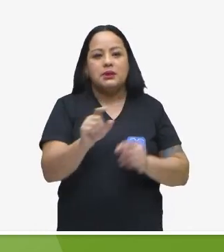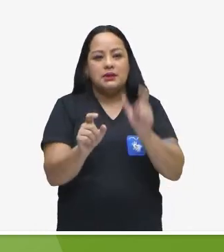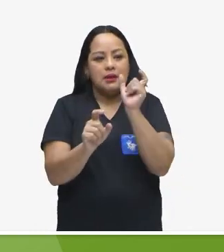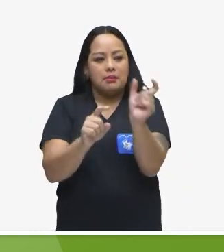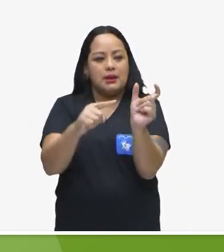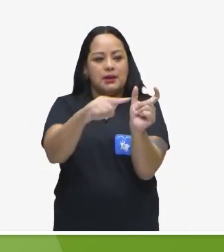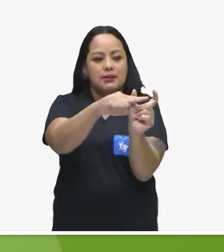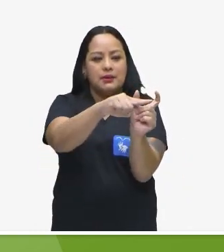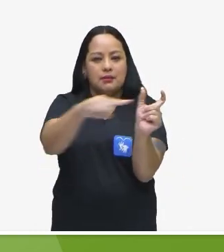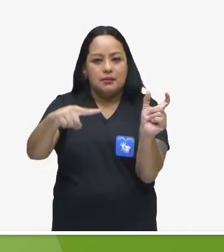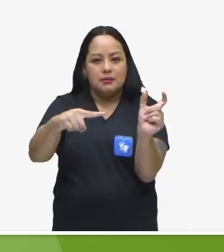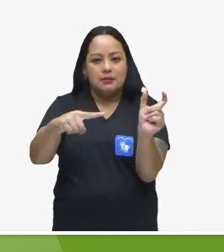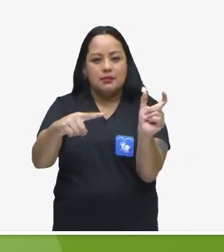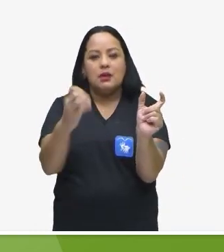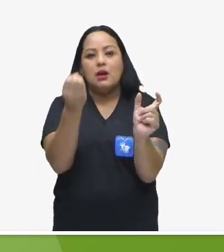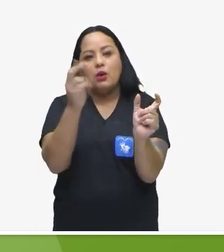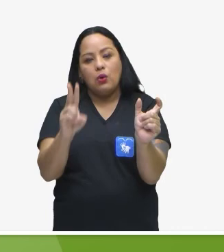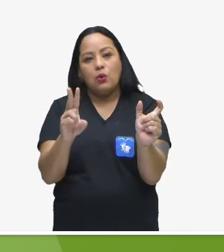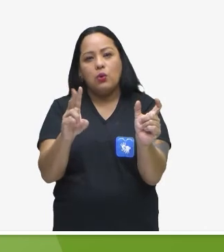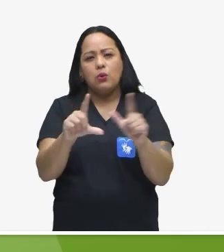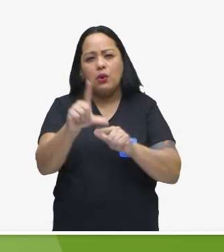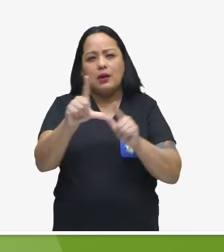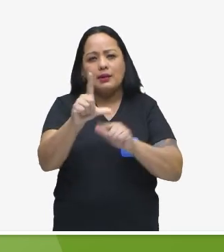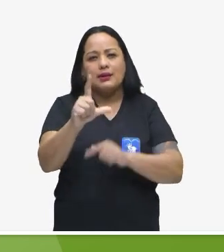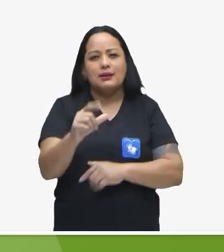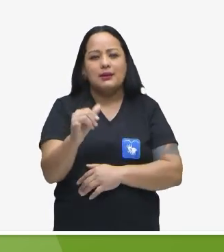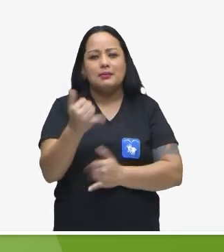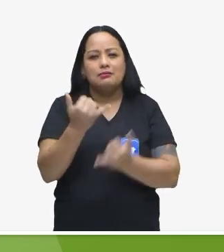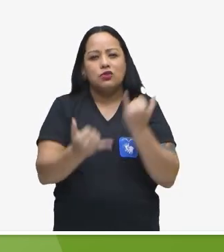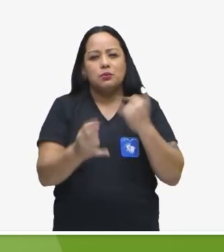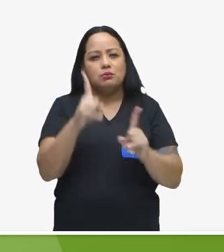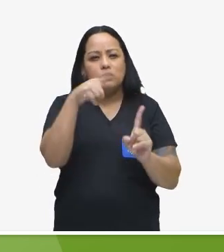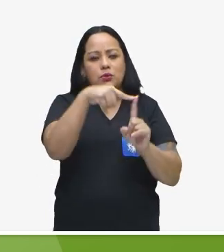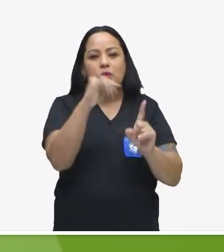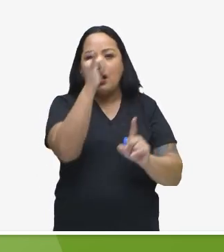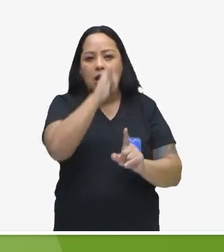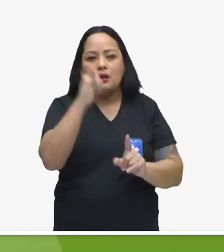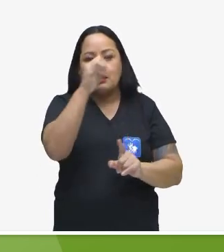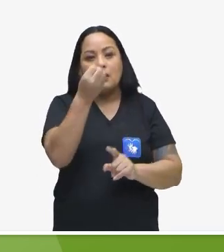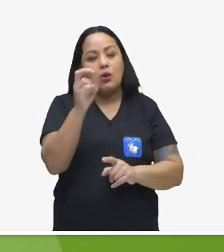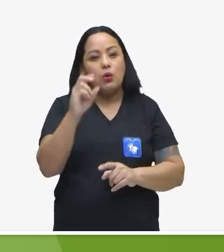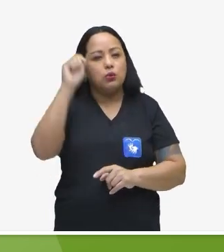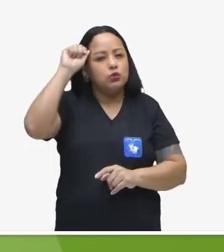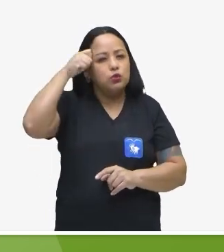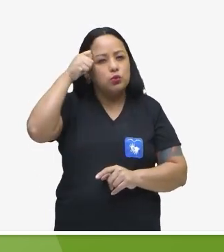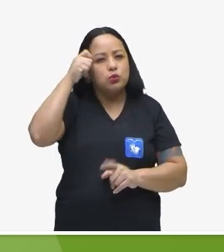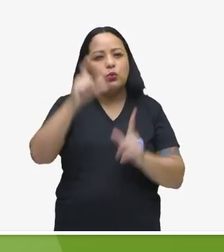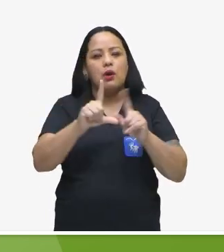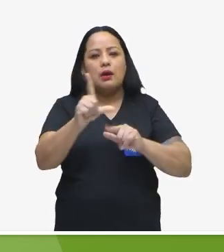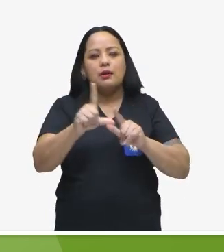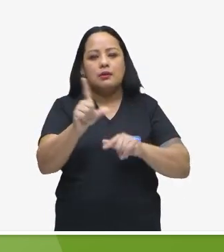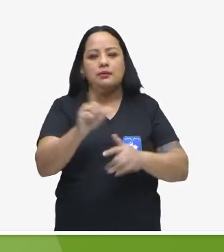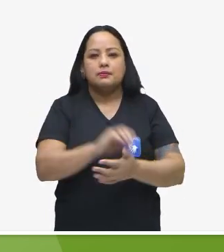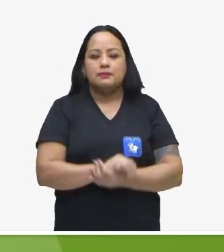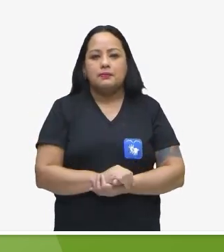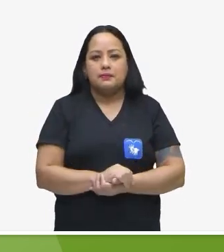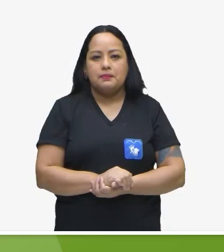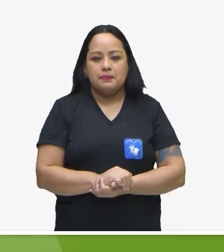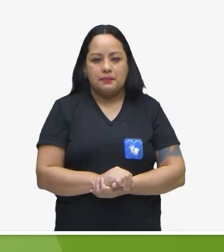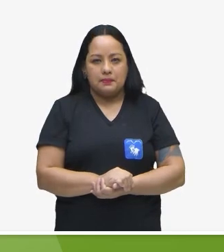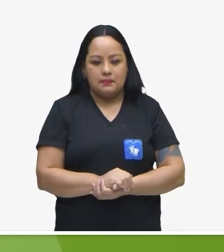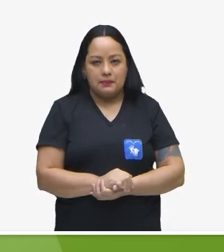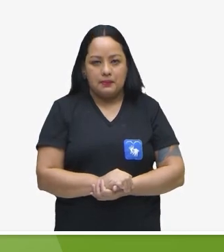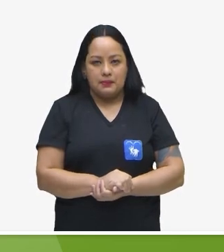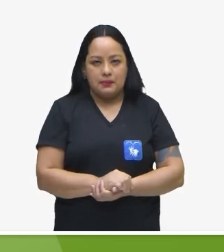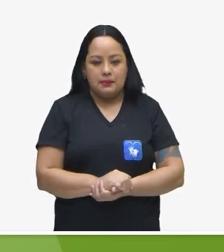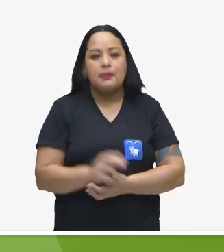sublinhado ou em itálico as letras, tá bom? Ou pode ser ainda em negrito, certo? Muito bem. Então,